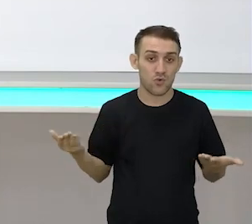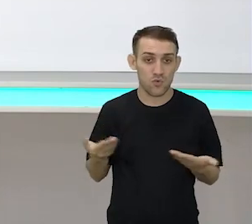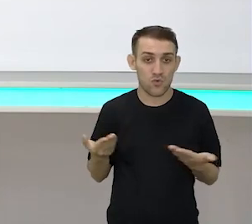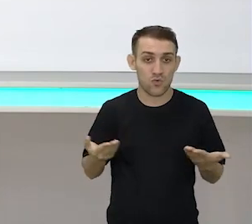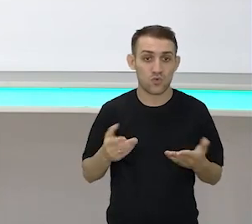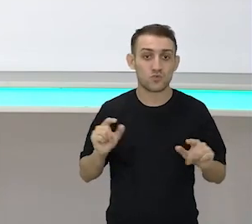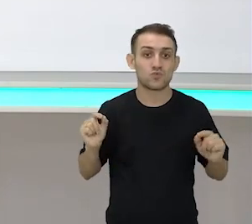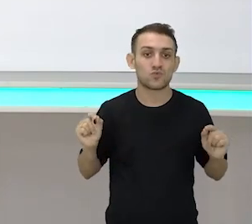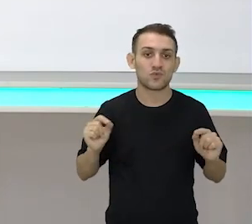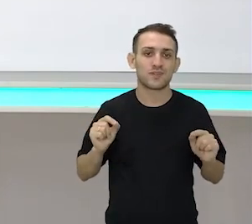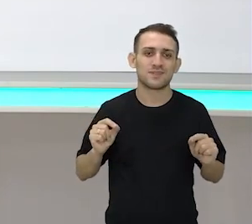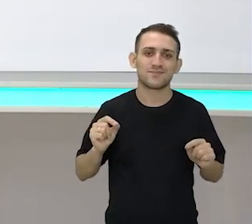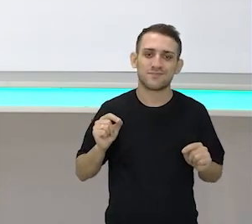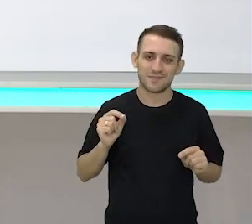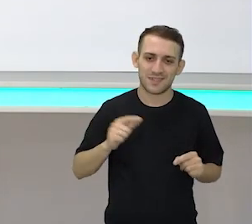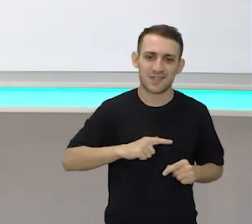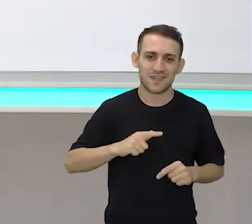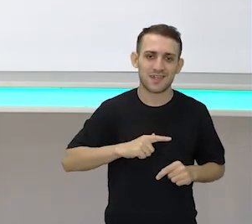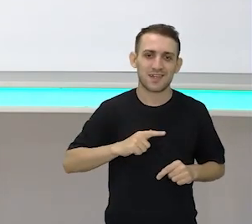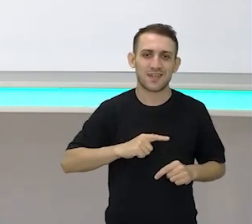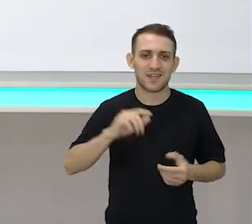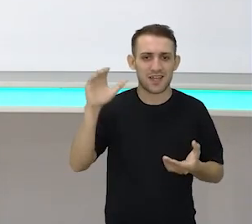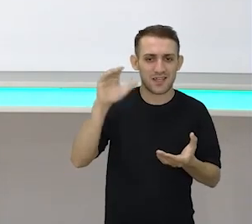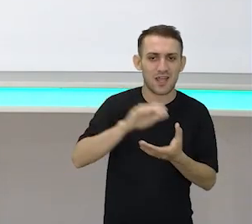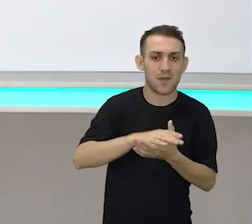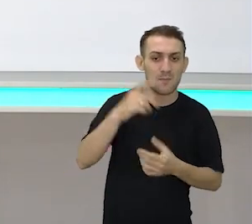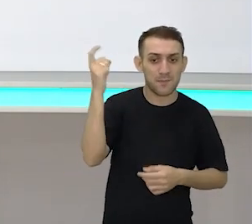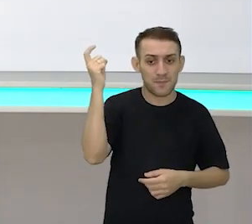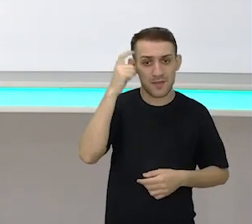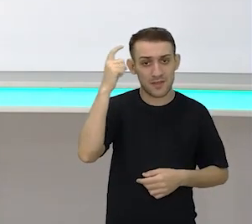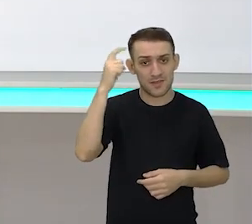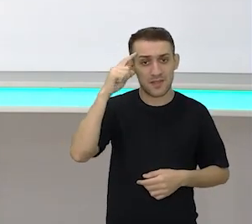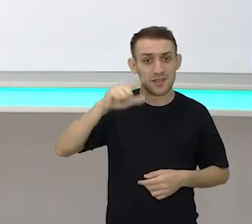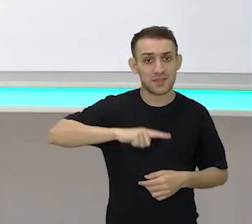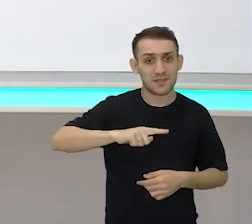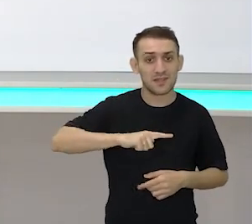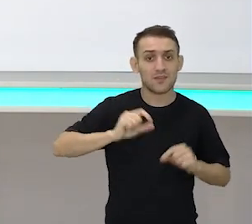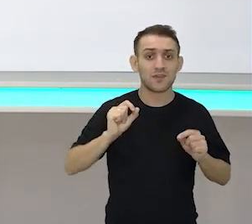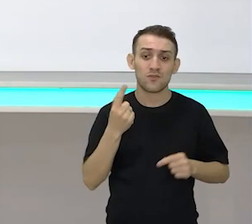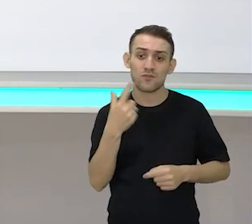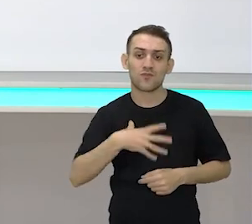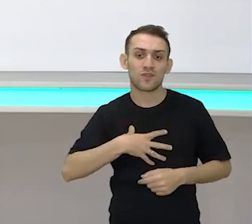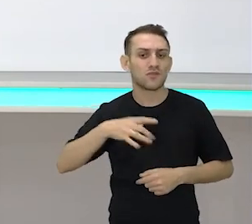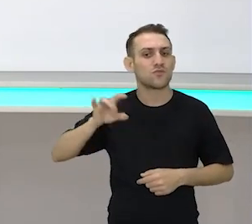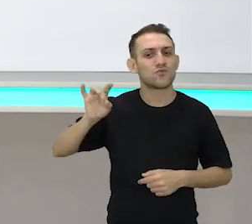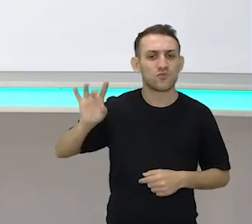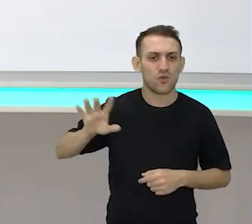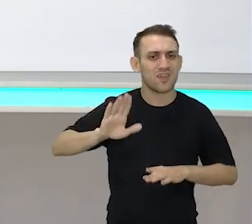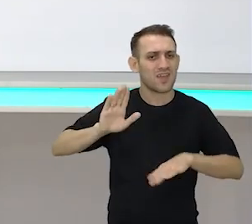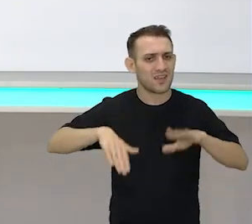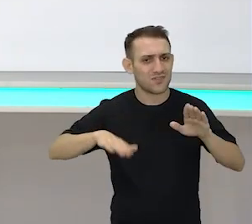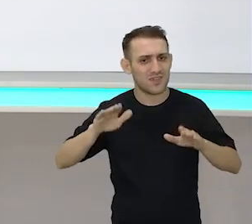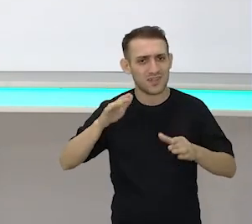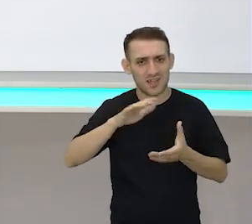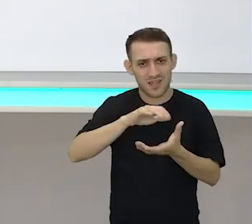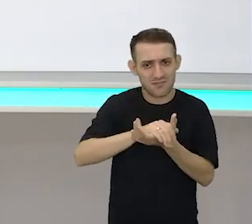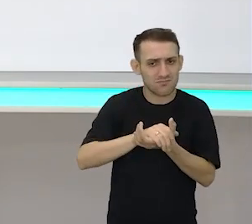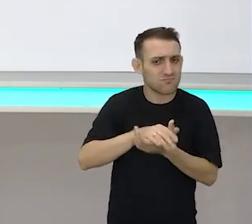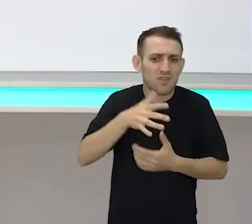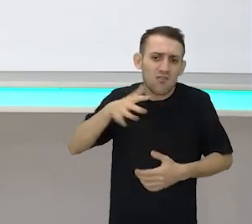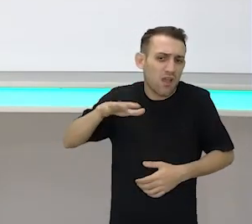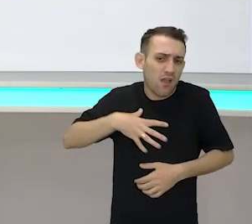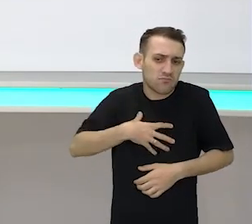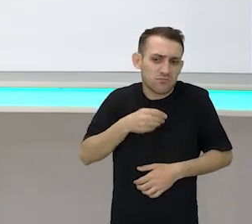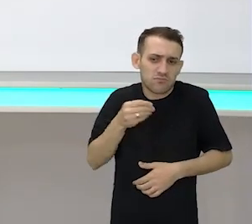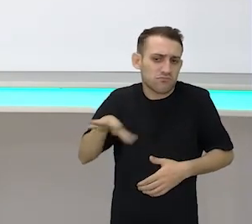já está chegando muito mais nesse ponto de casais pensarem em ter um único filho, e às vezes até casais que decidem não